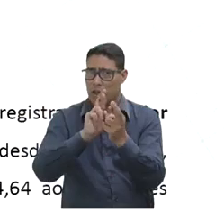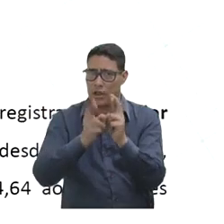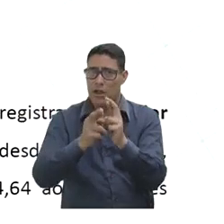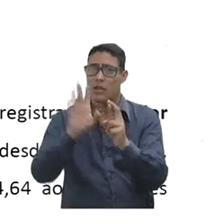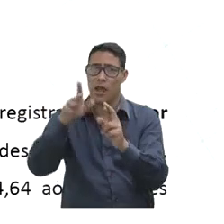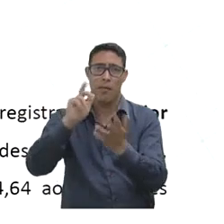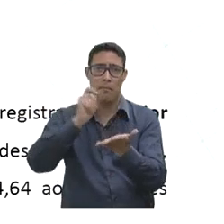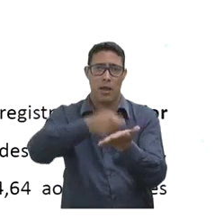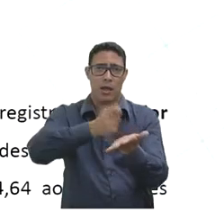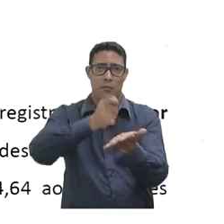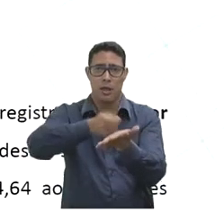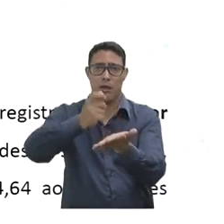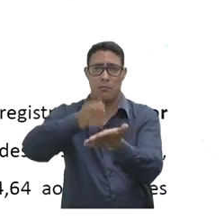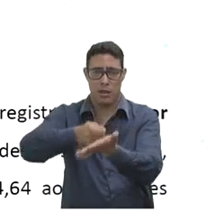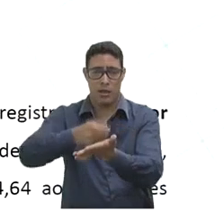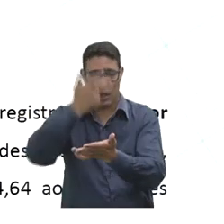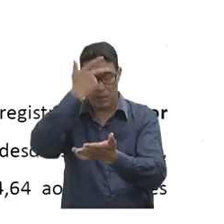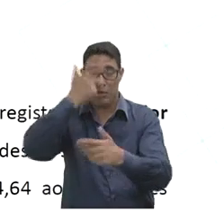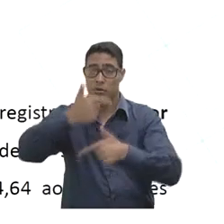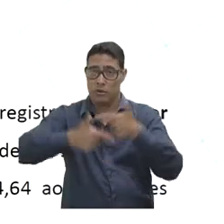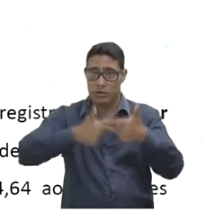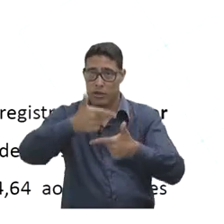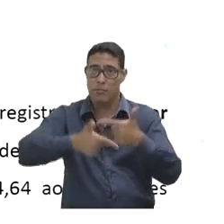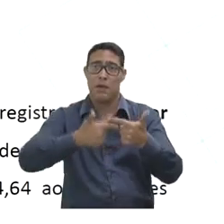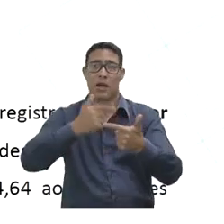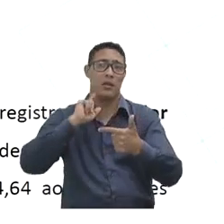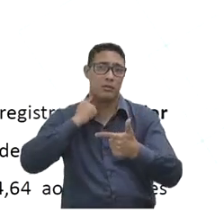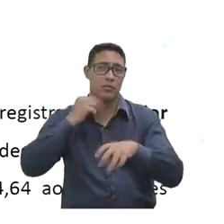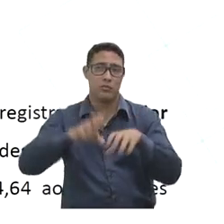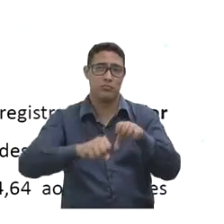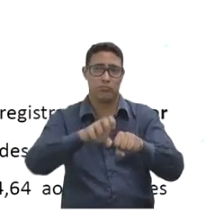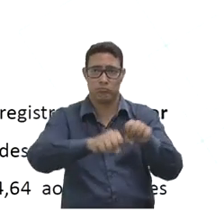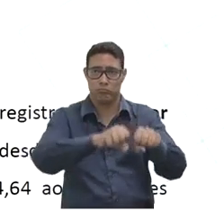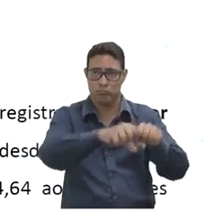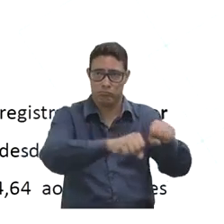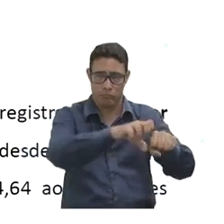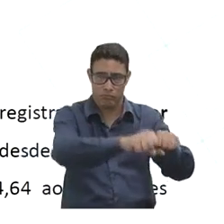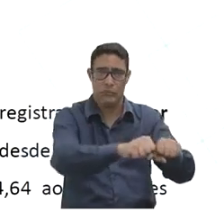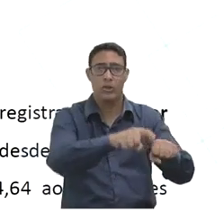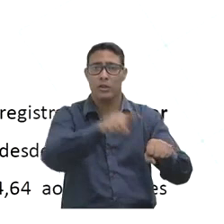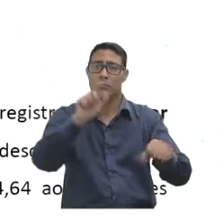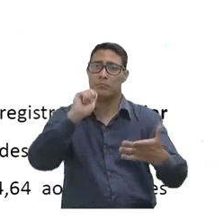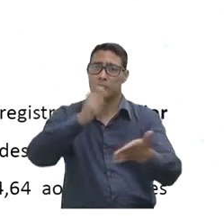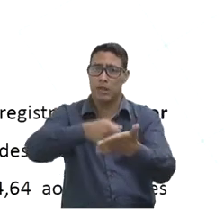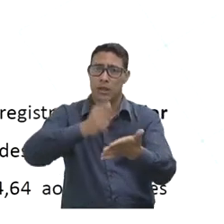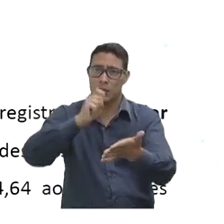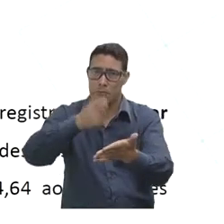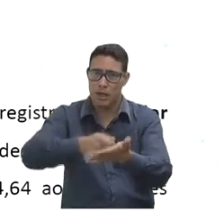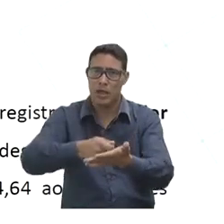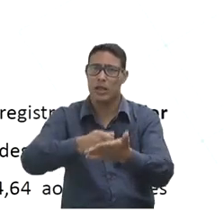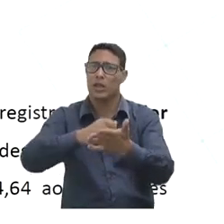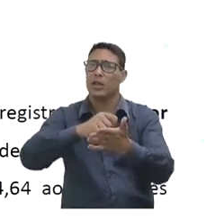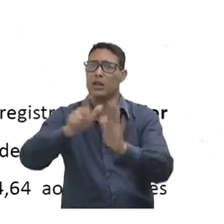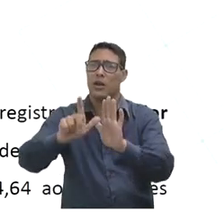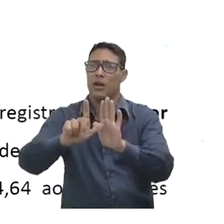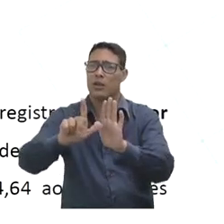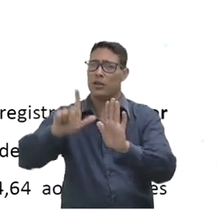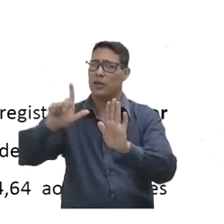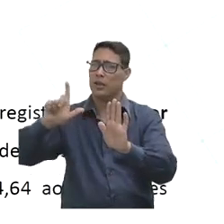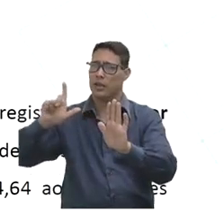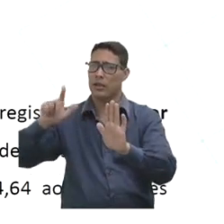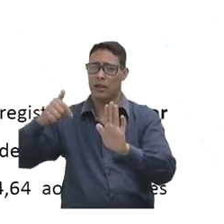aos catadores uma lei aprovada aqui nessa Assembleia Legislativa nós pagamos todo o atrasado que havia